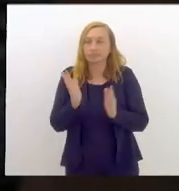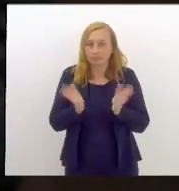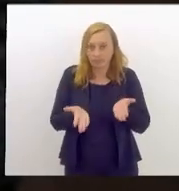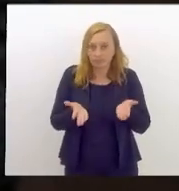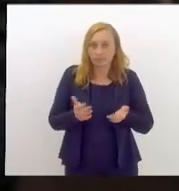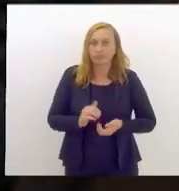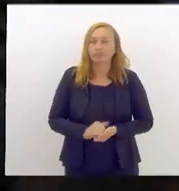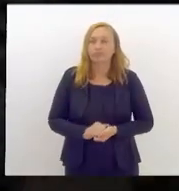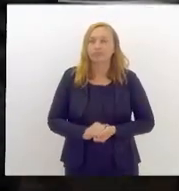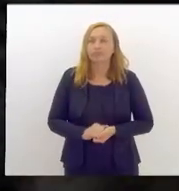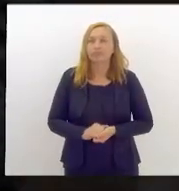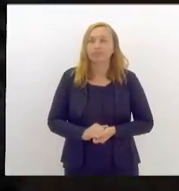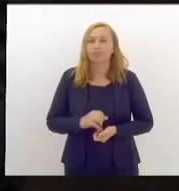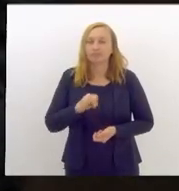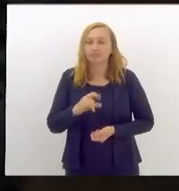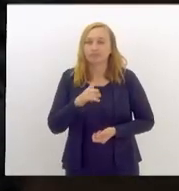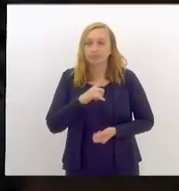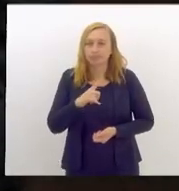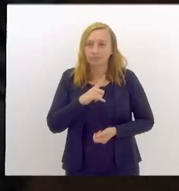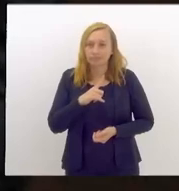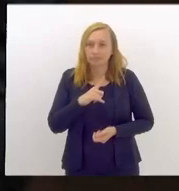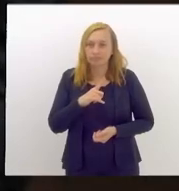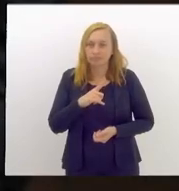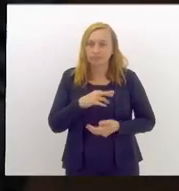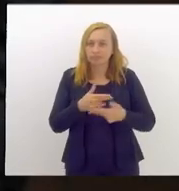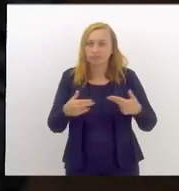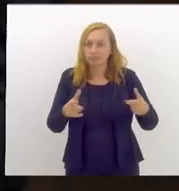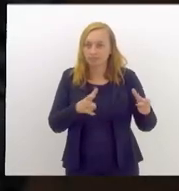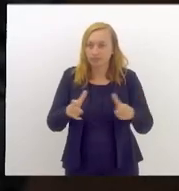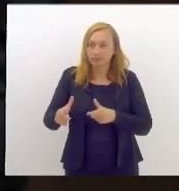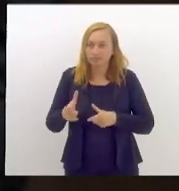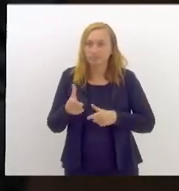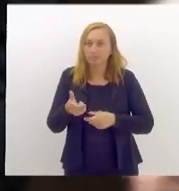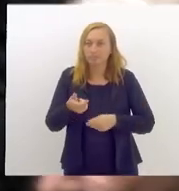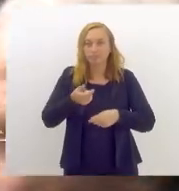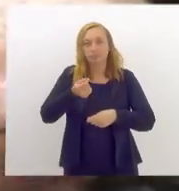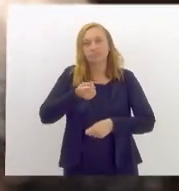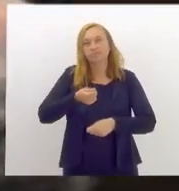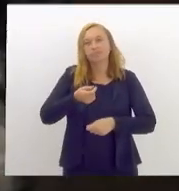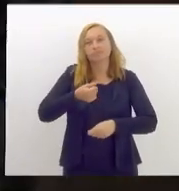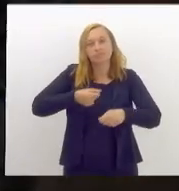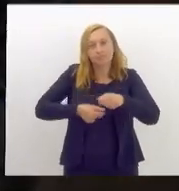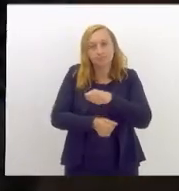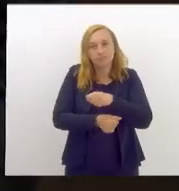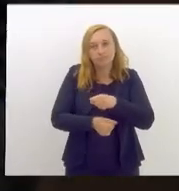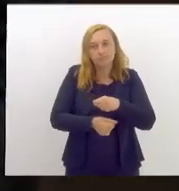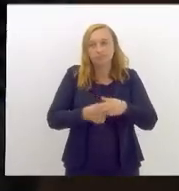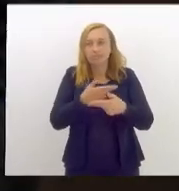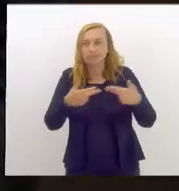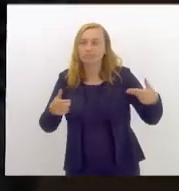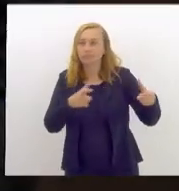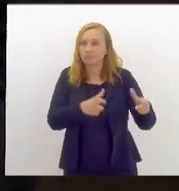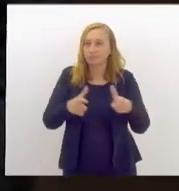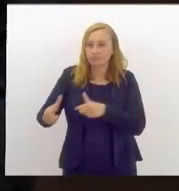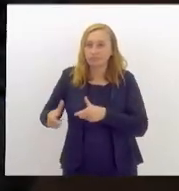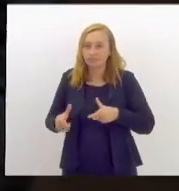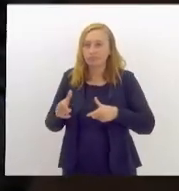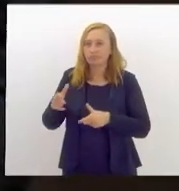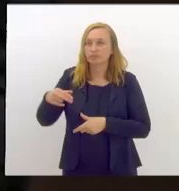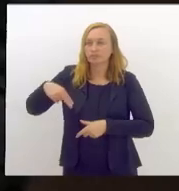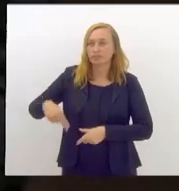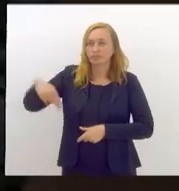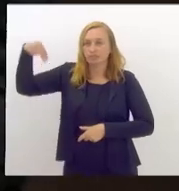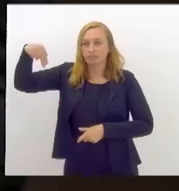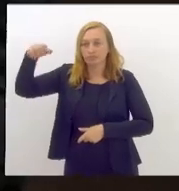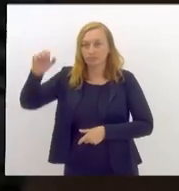hoje se a gente tem canteiros abertos de investimento de norte a sul de leste oeste